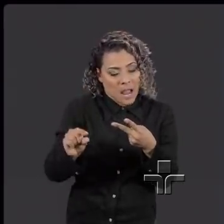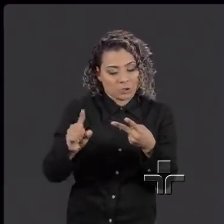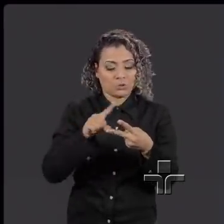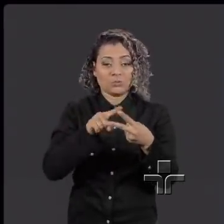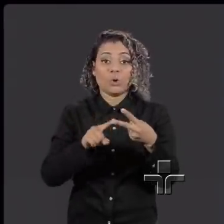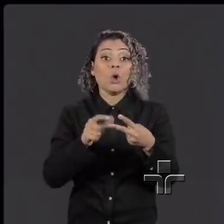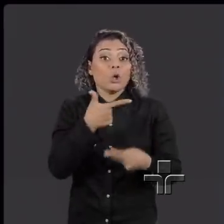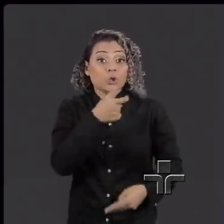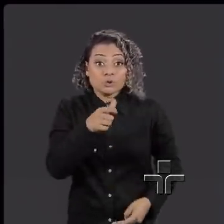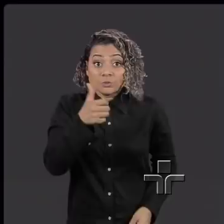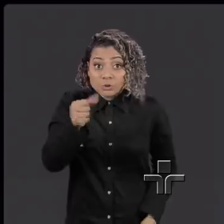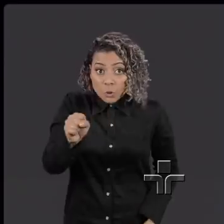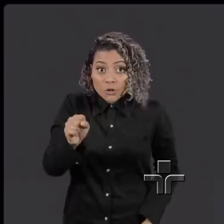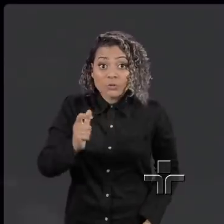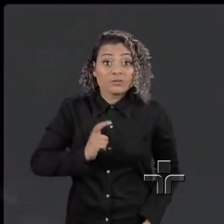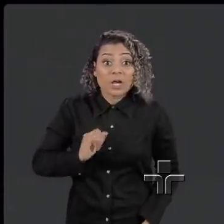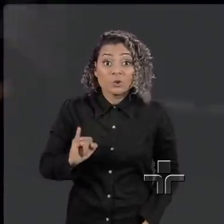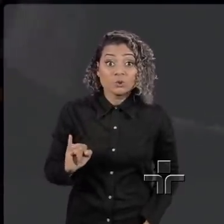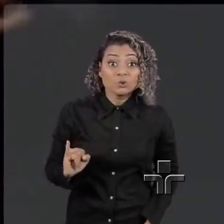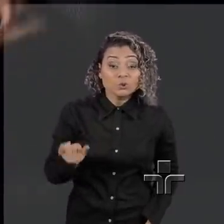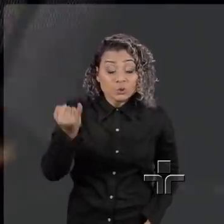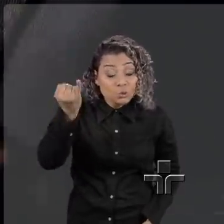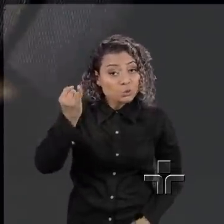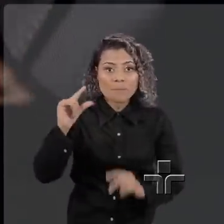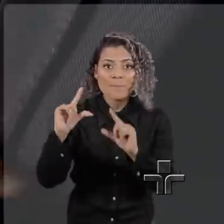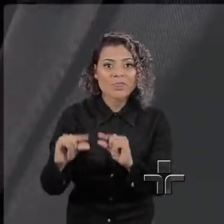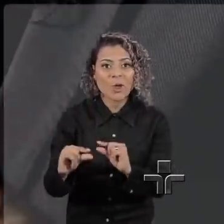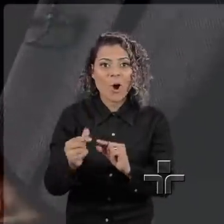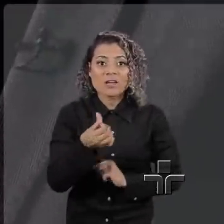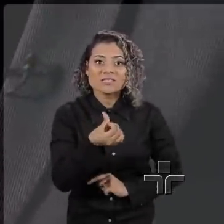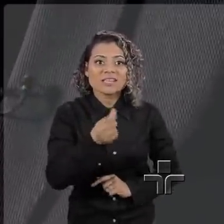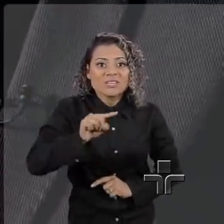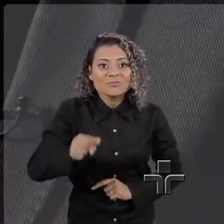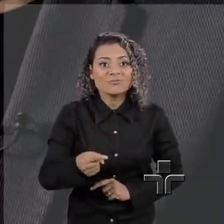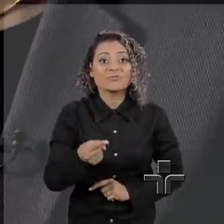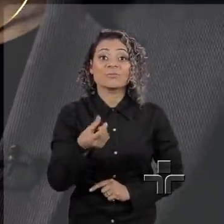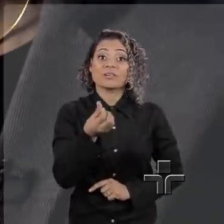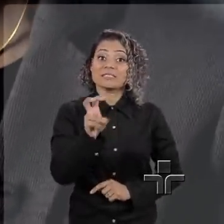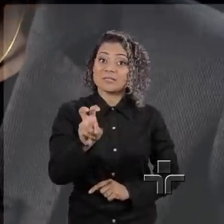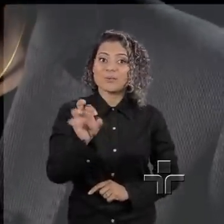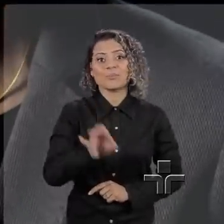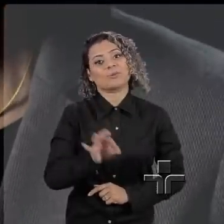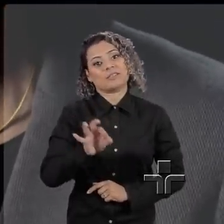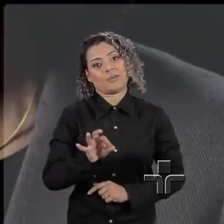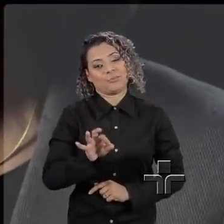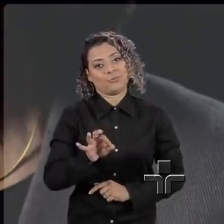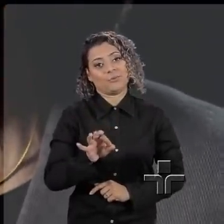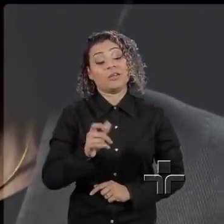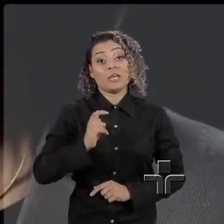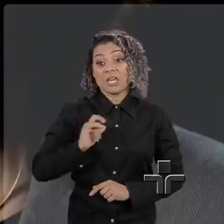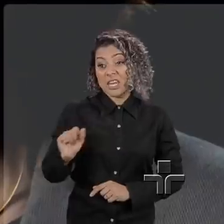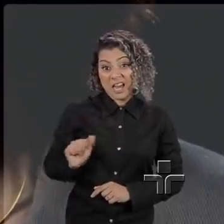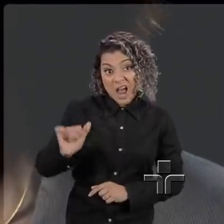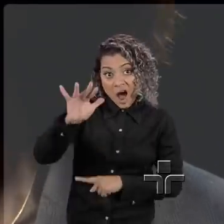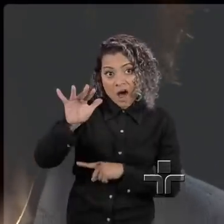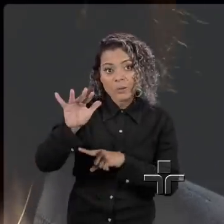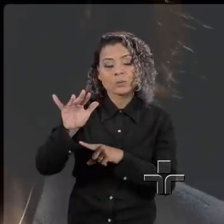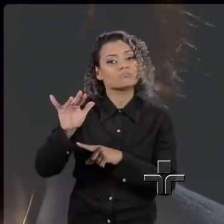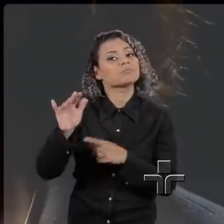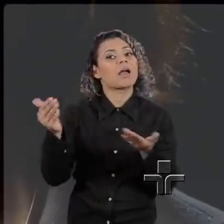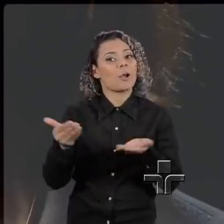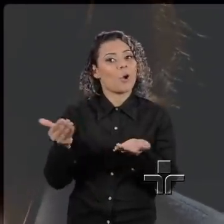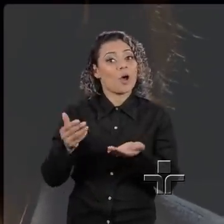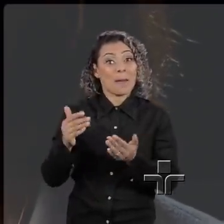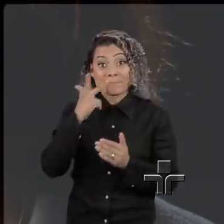terminar 2018 com o menor juro da história, 6,5%, e com uma inflação que parecia que ia avançar